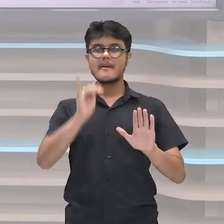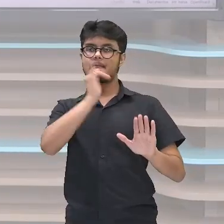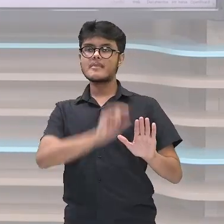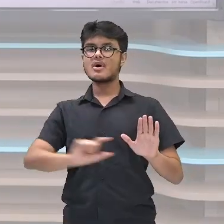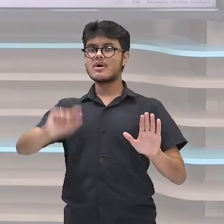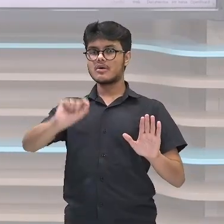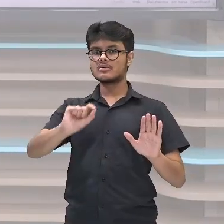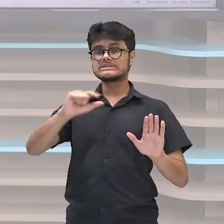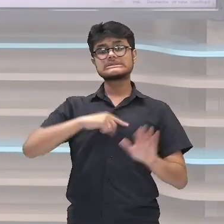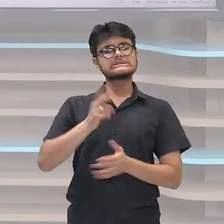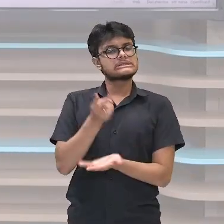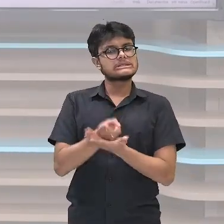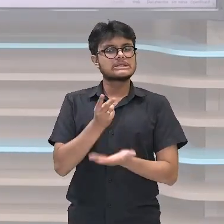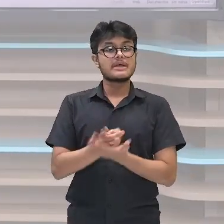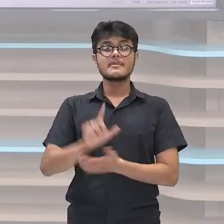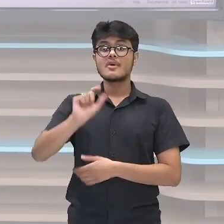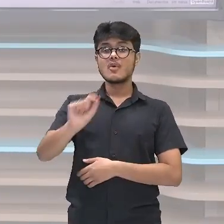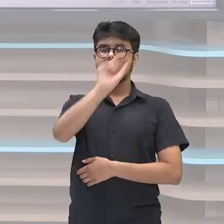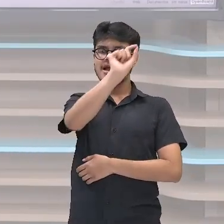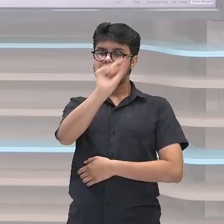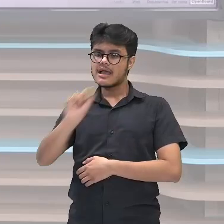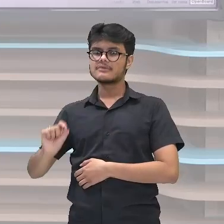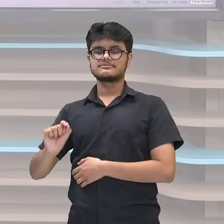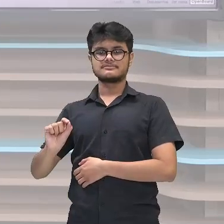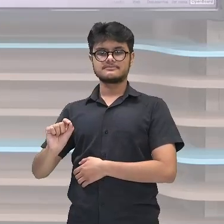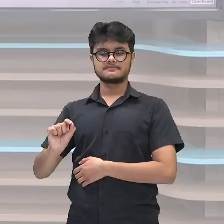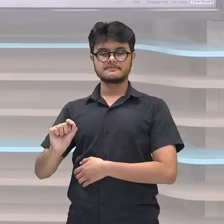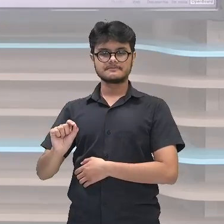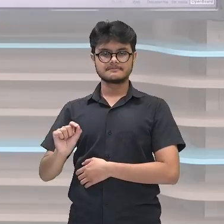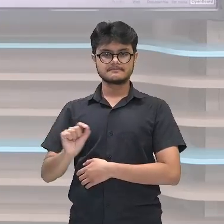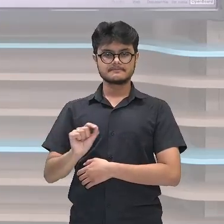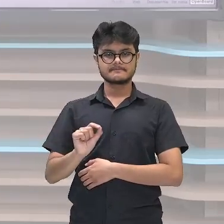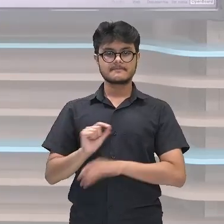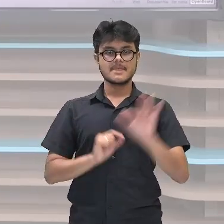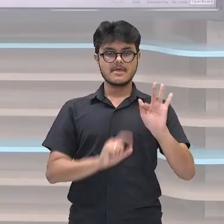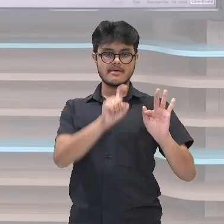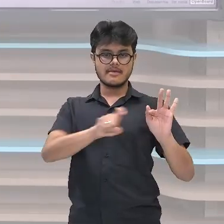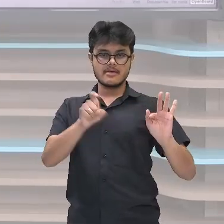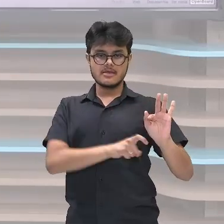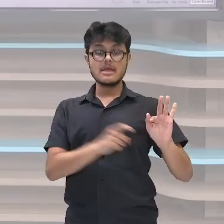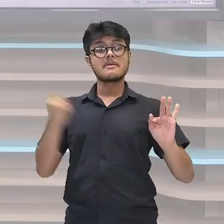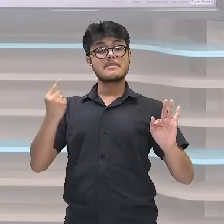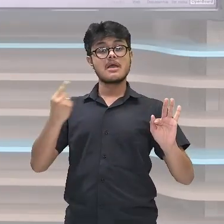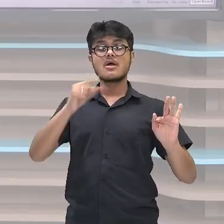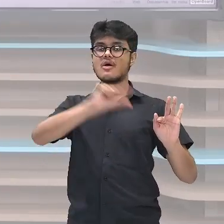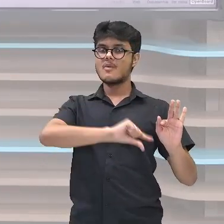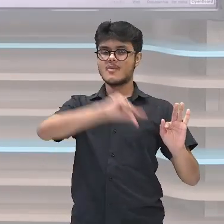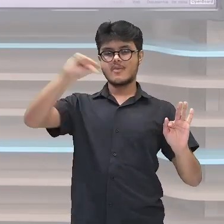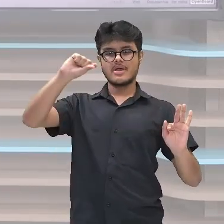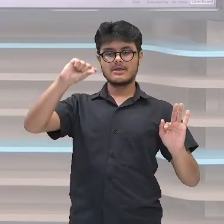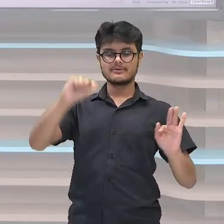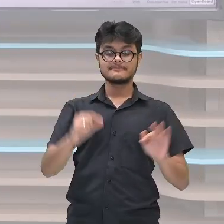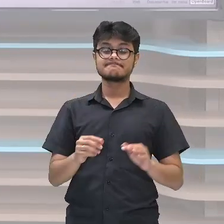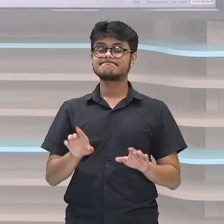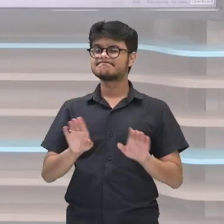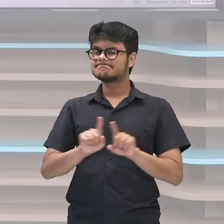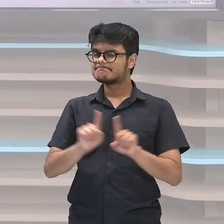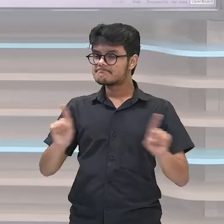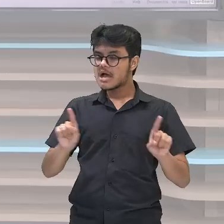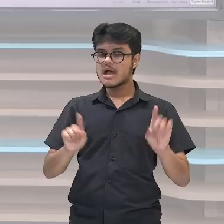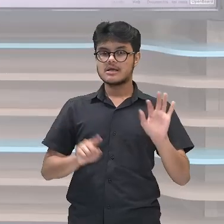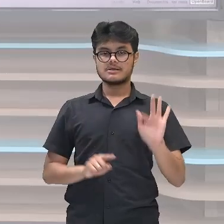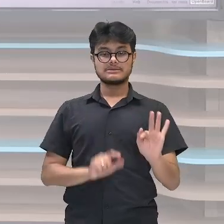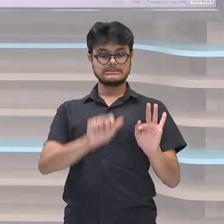sempre é uma reta, beleza? Então, no primeiro grau, o gráfico é uma reta. Já aqui na função